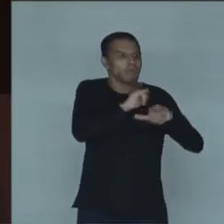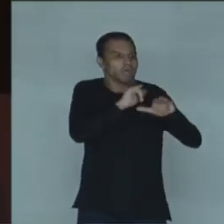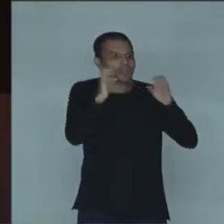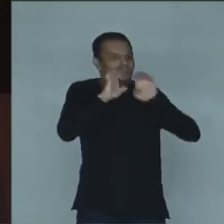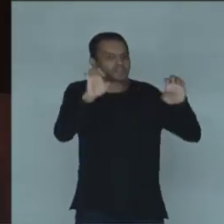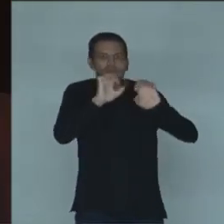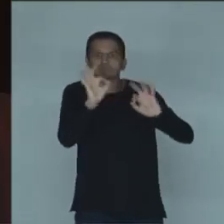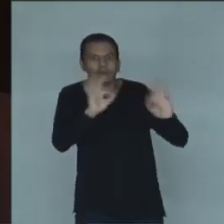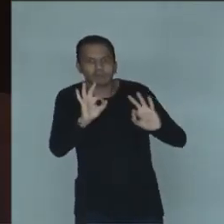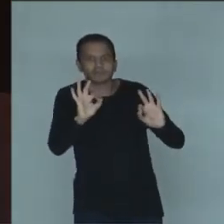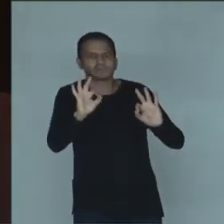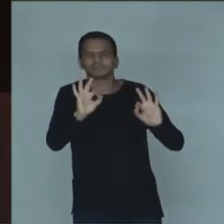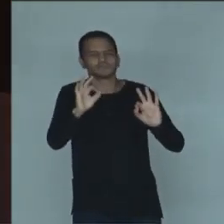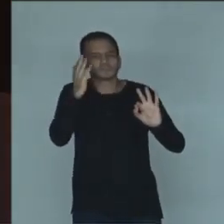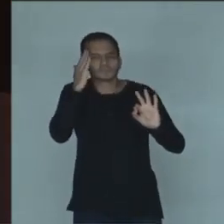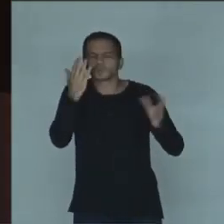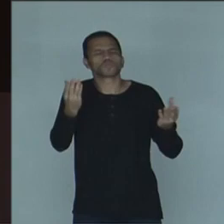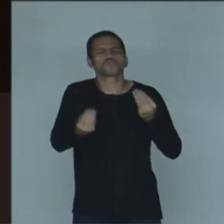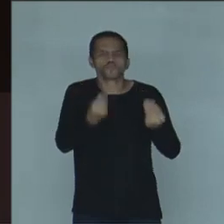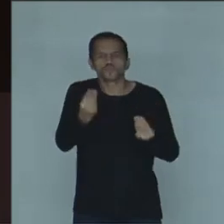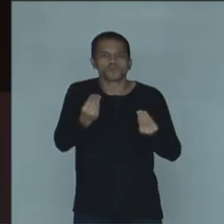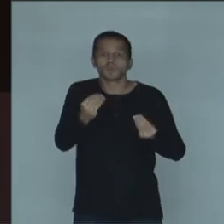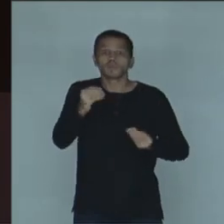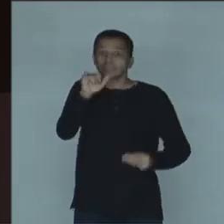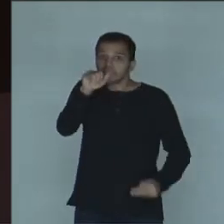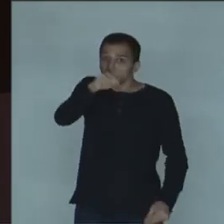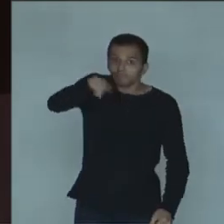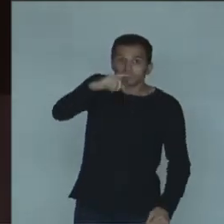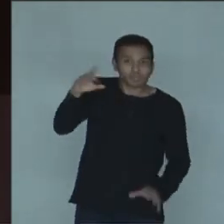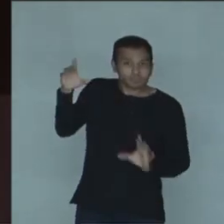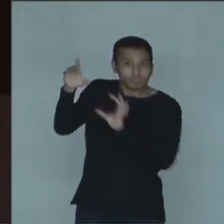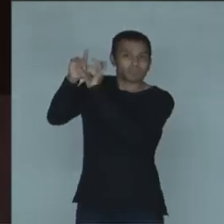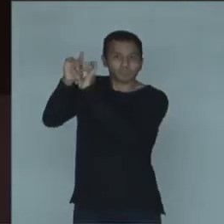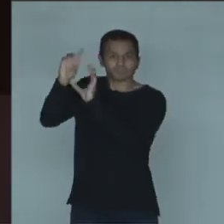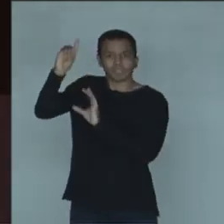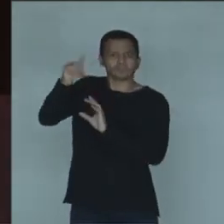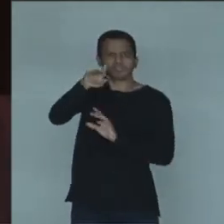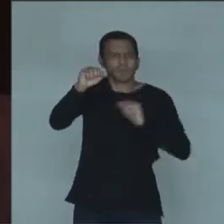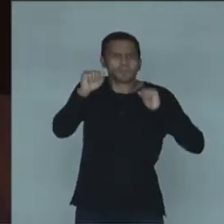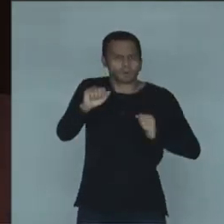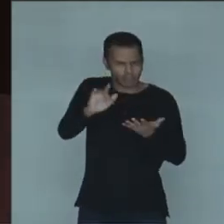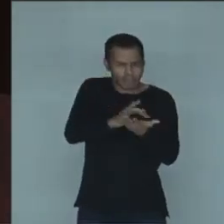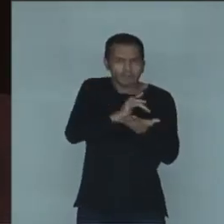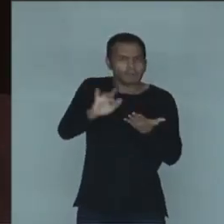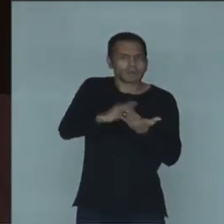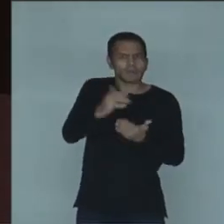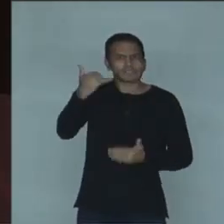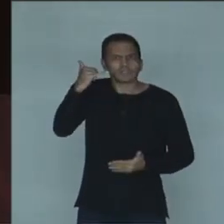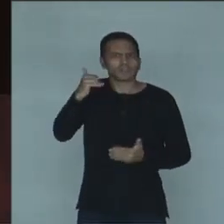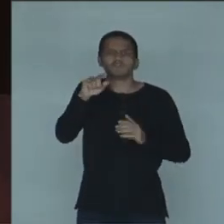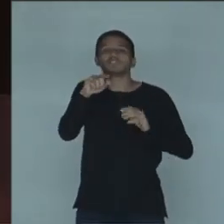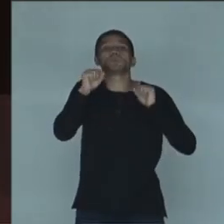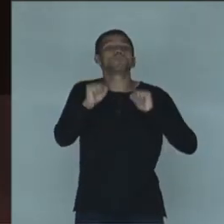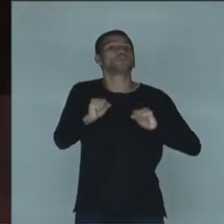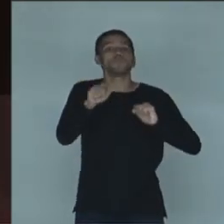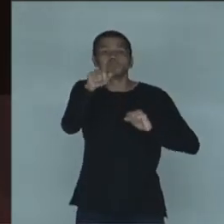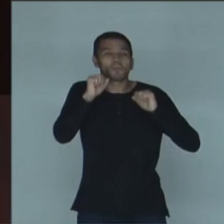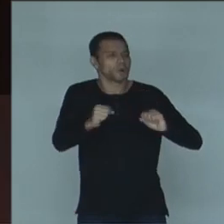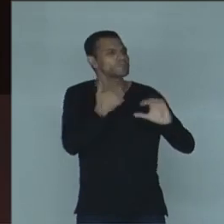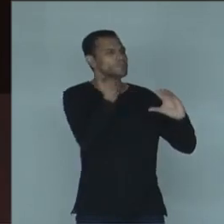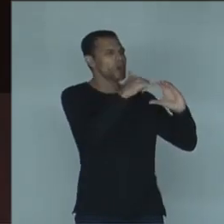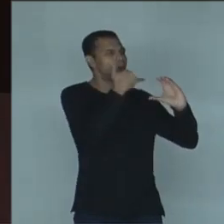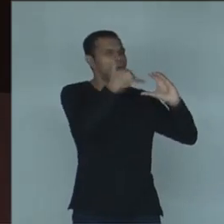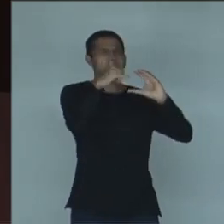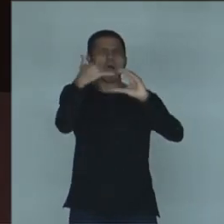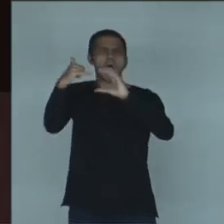ninguém vai me disse que eu tô em casa não quem tem um um iPad quem tem um celular evangeliza qualquer lugar do mundo